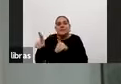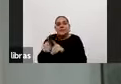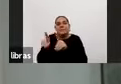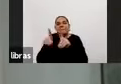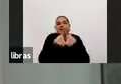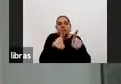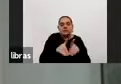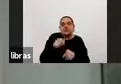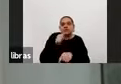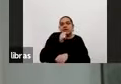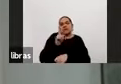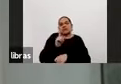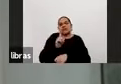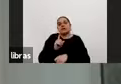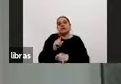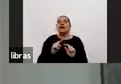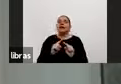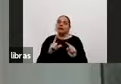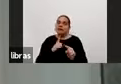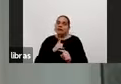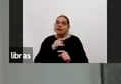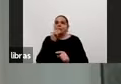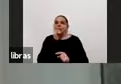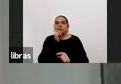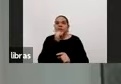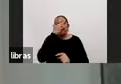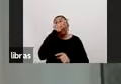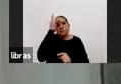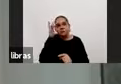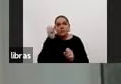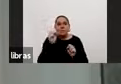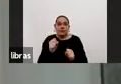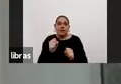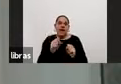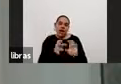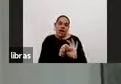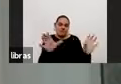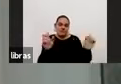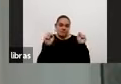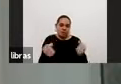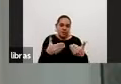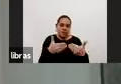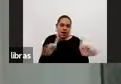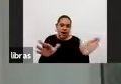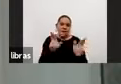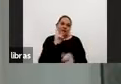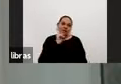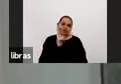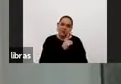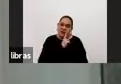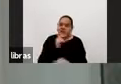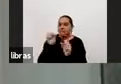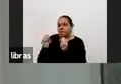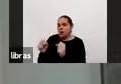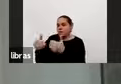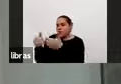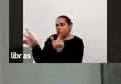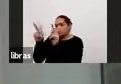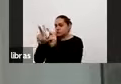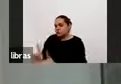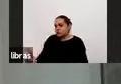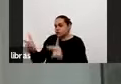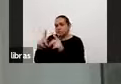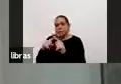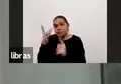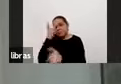autorizado a abrir, mas as pessoas não estão indo nos restaurantes, as pessoas não estão indo no shopping, quer dizer, a pandemia está aí. E o Brasil é um país muito grande, né?